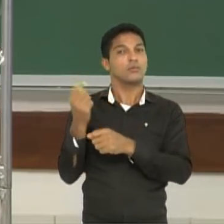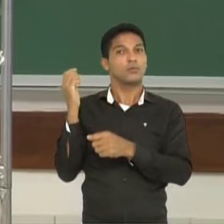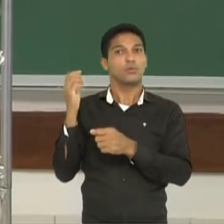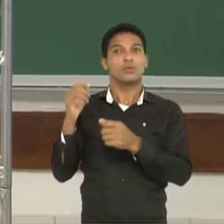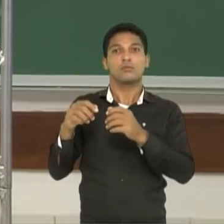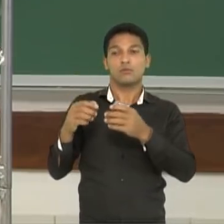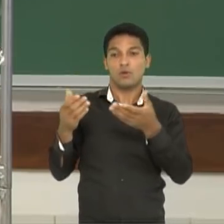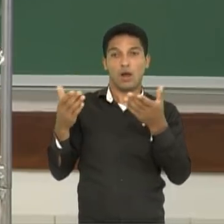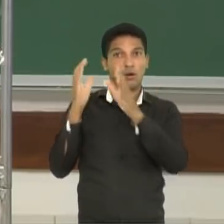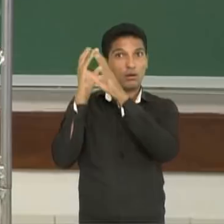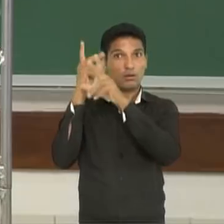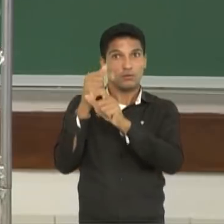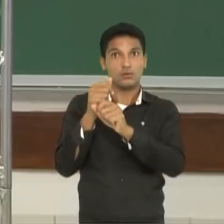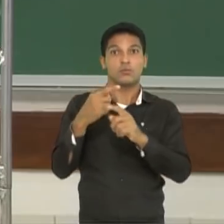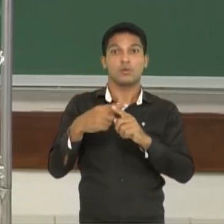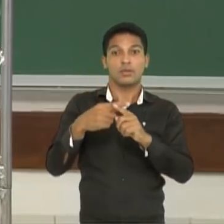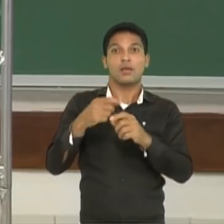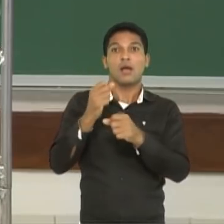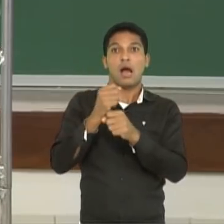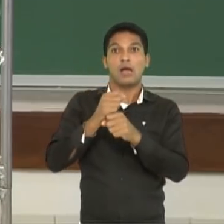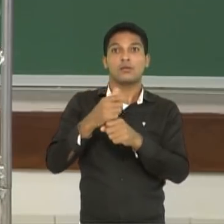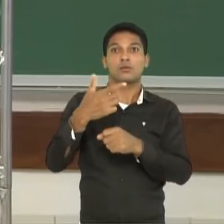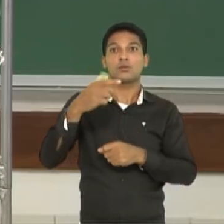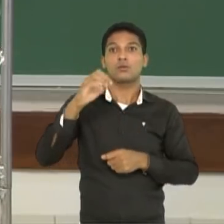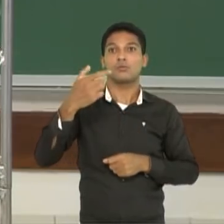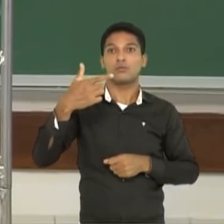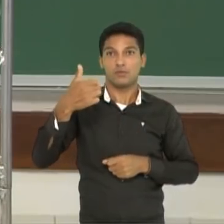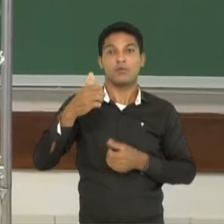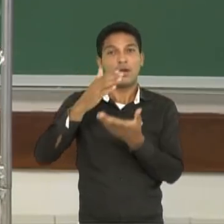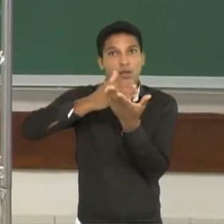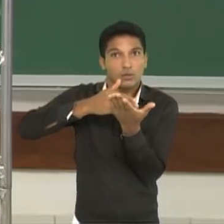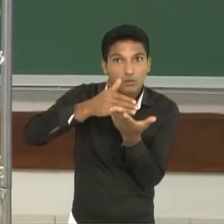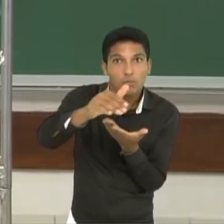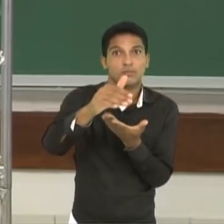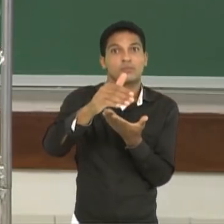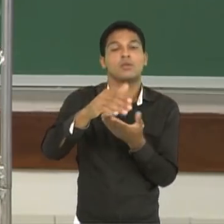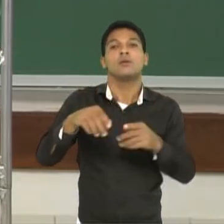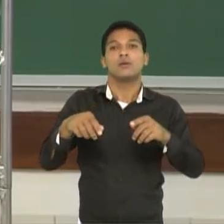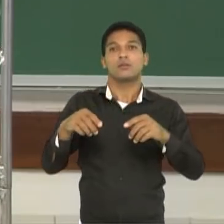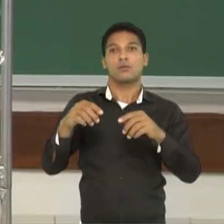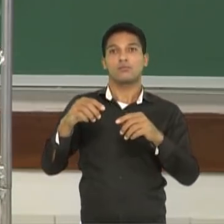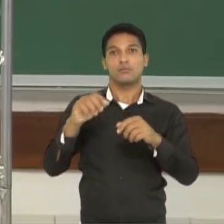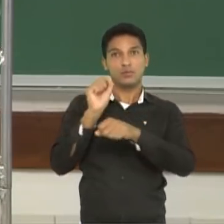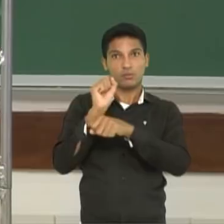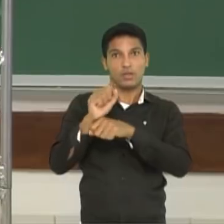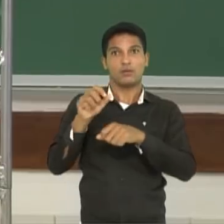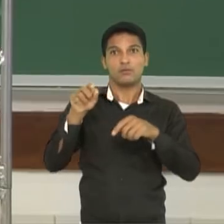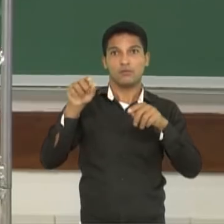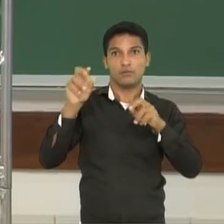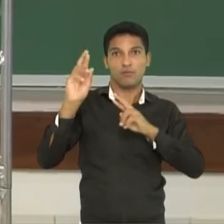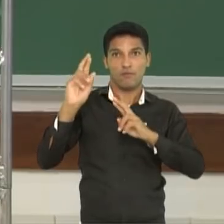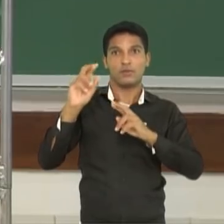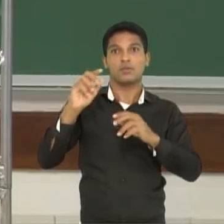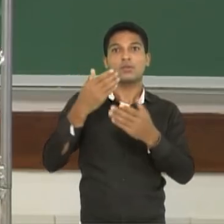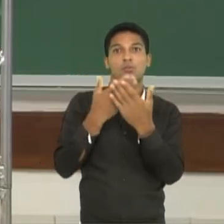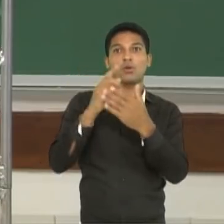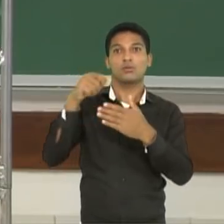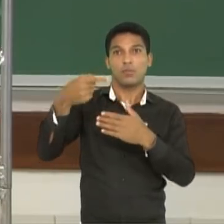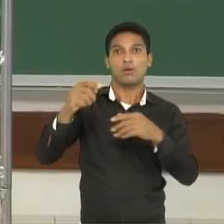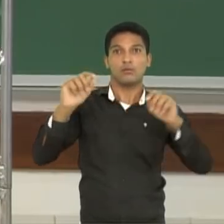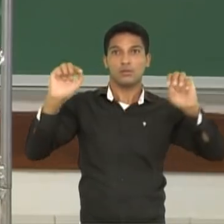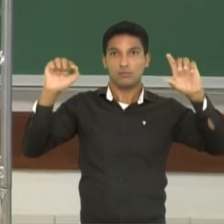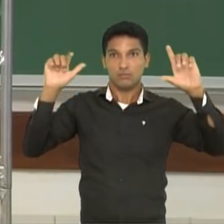comparação das suas próprias marcas. Por fim, eu trouxe aqui um